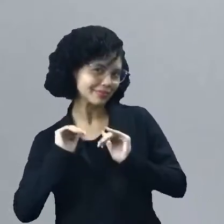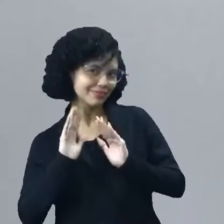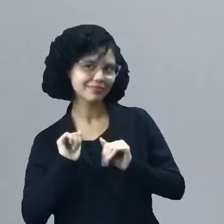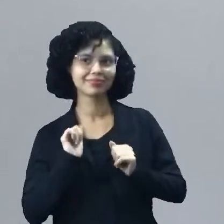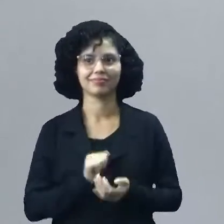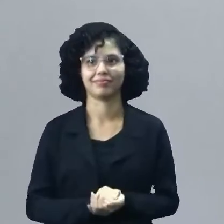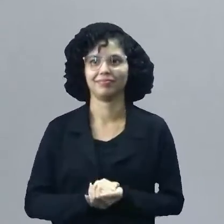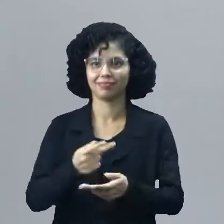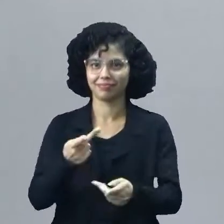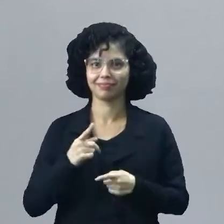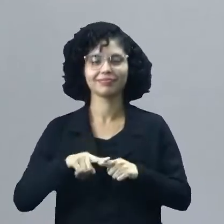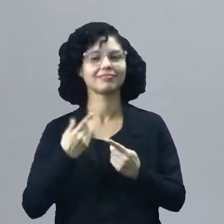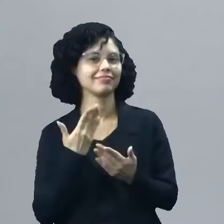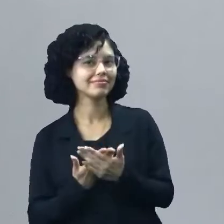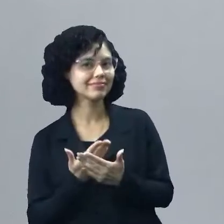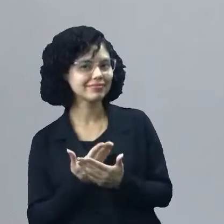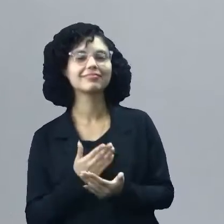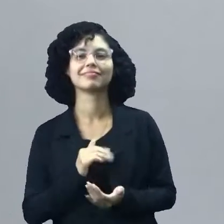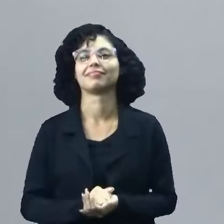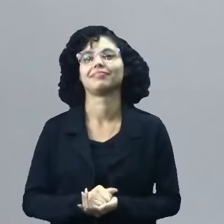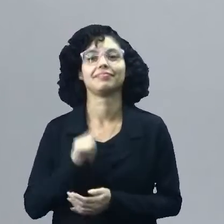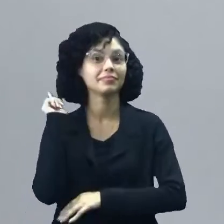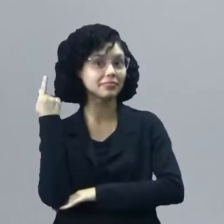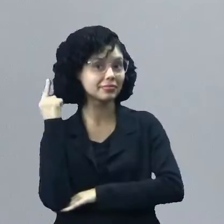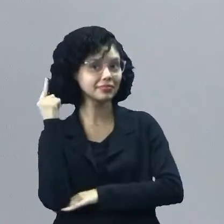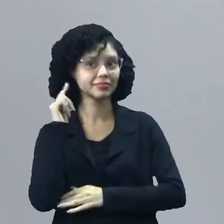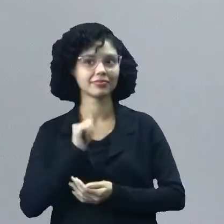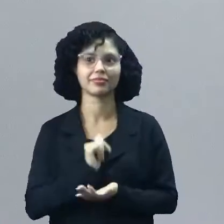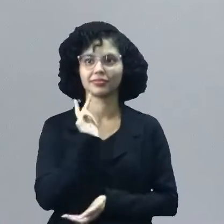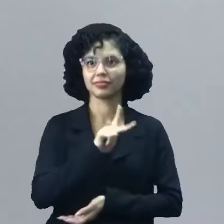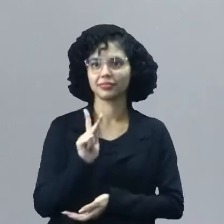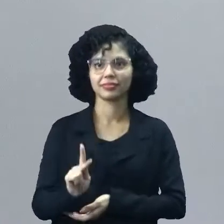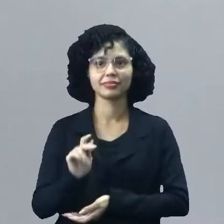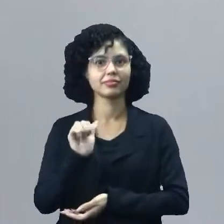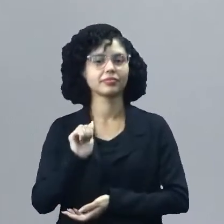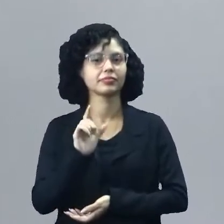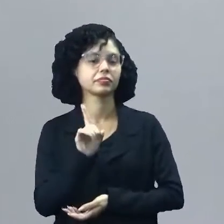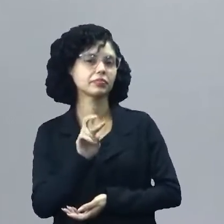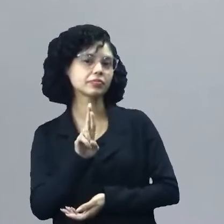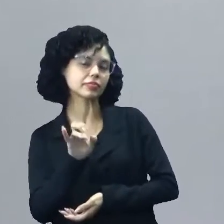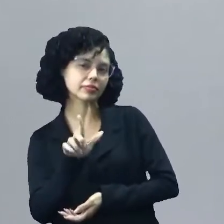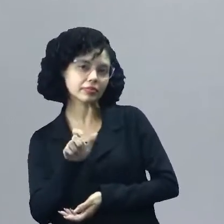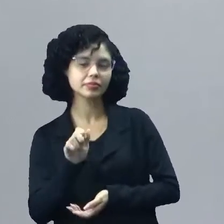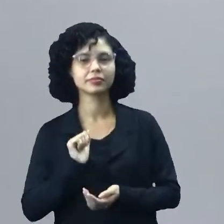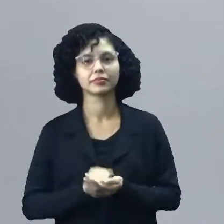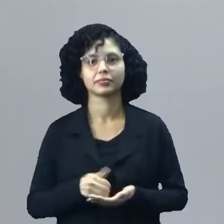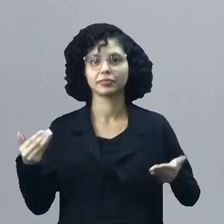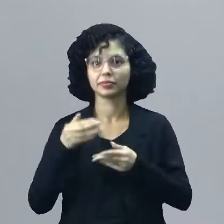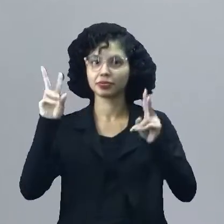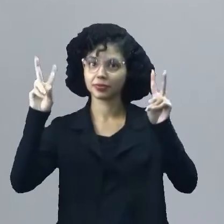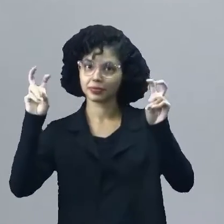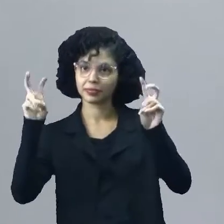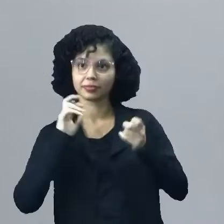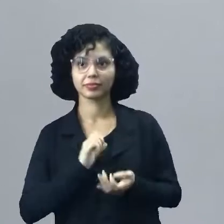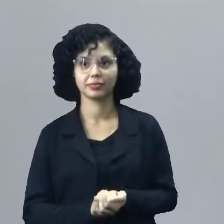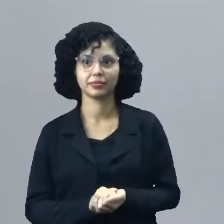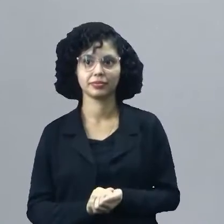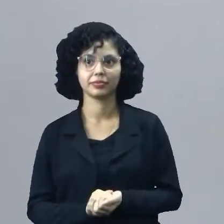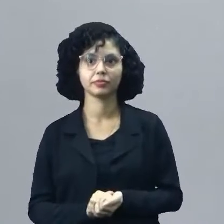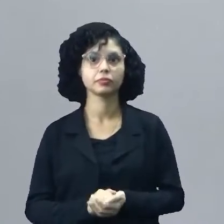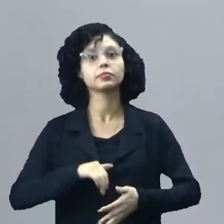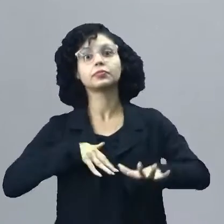Olá, alunos! Sejam bem-vindos a mais uma aula de Geografia. Eu sou a professora Adriele e o tema da nossa aula de hoje são